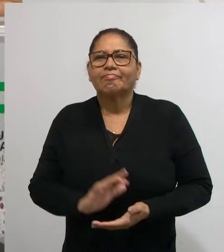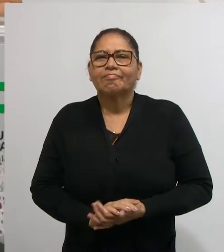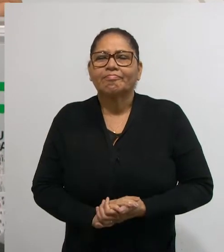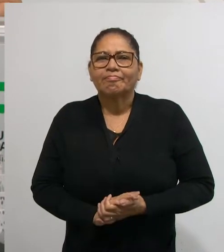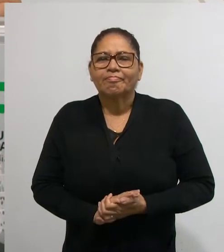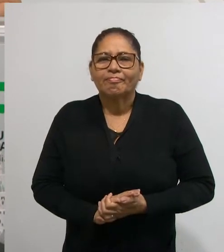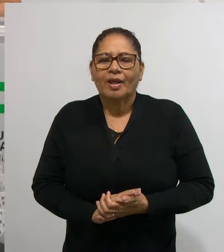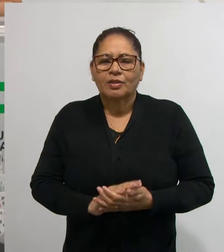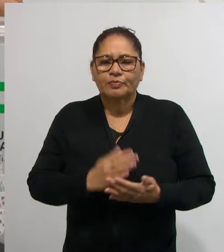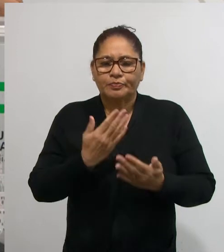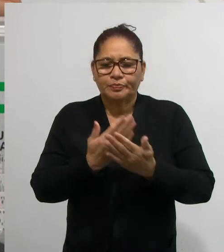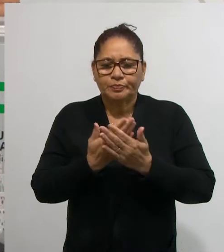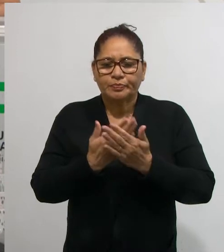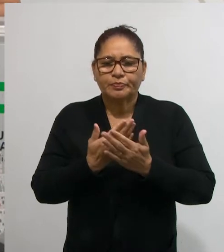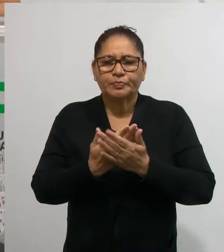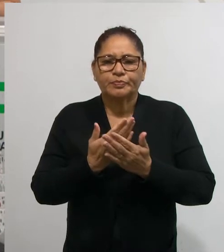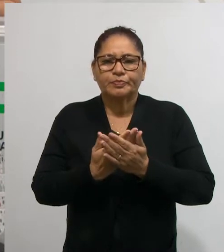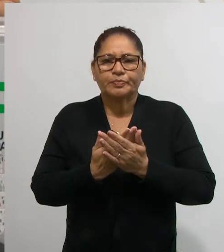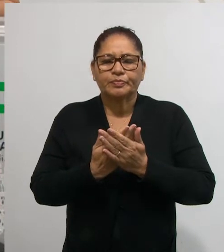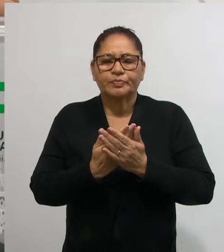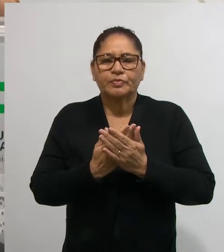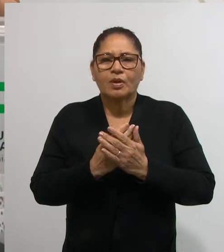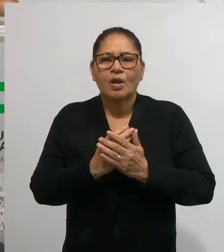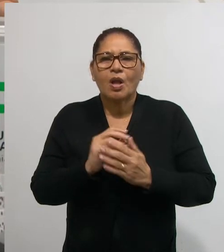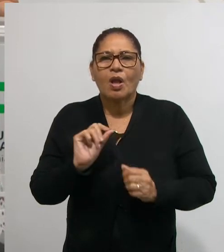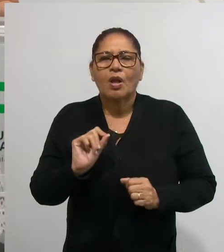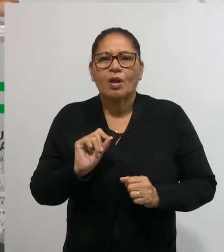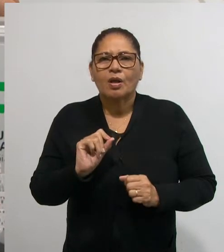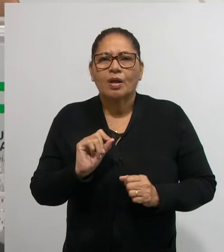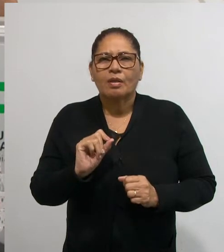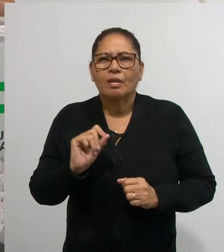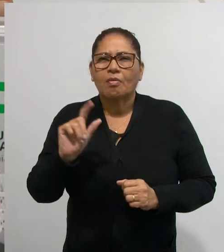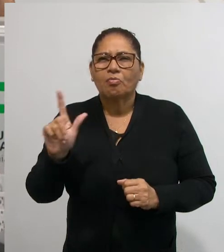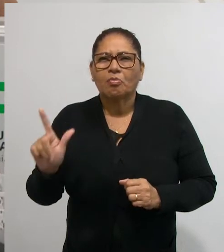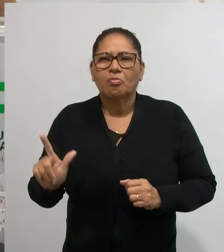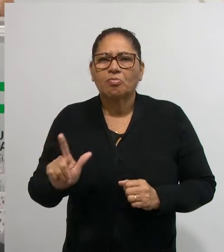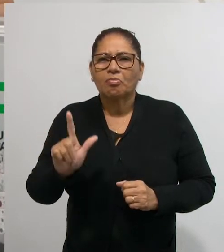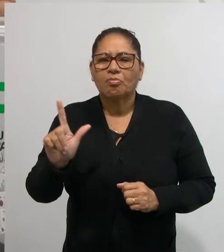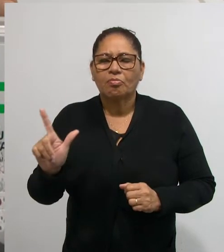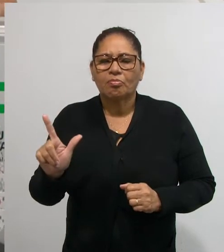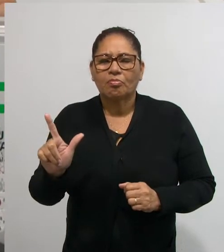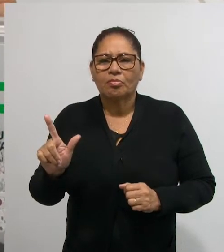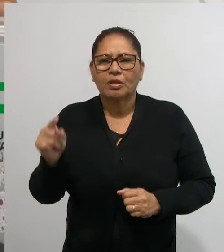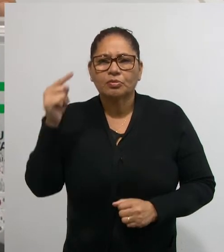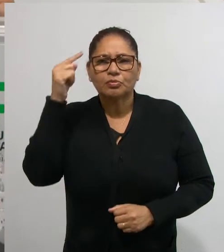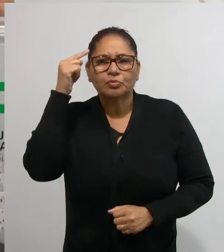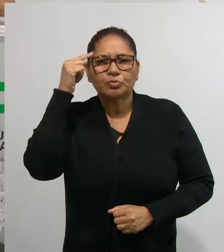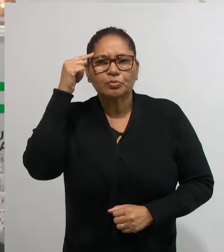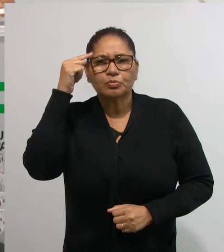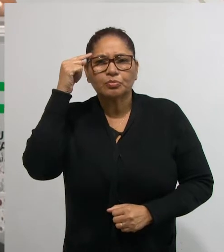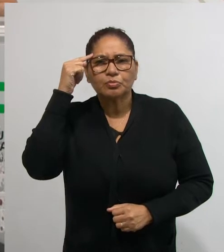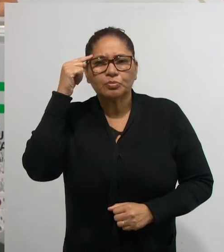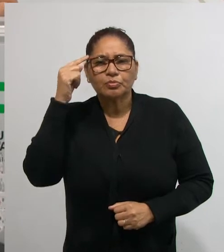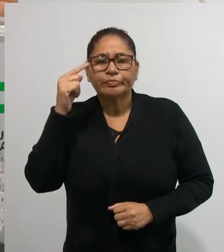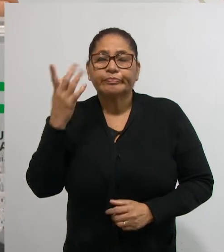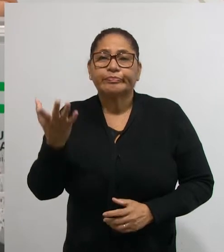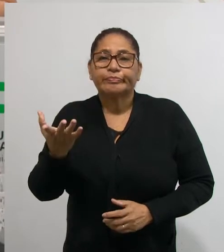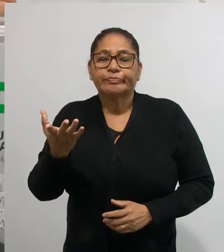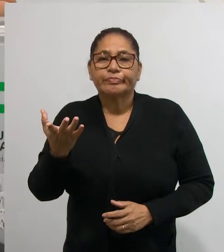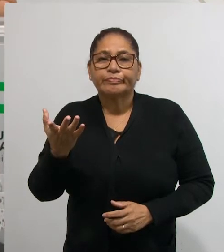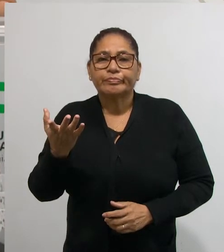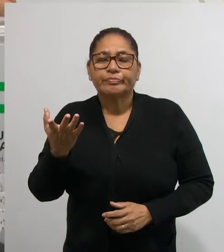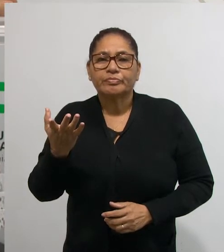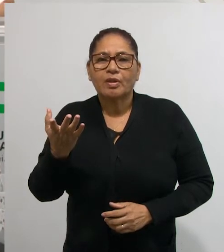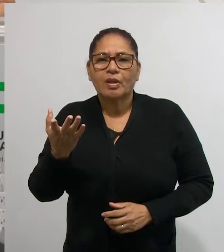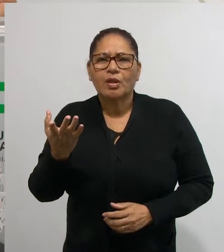na nossa aula, né? Coloque aqui como uma premissa que você vai estar sempre refletindo em torno de